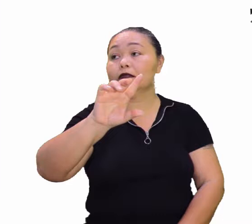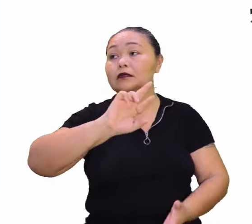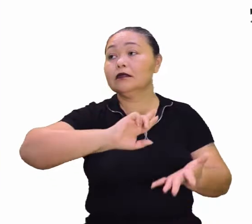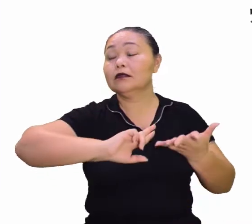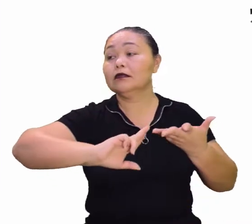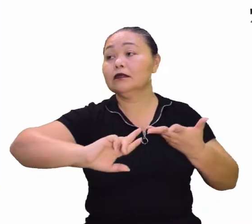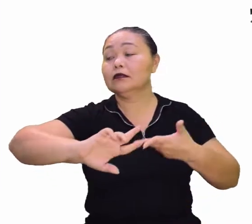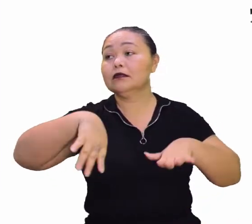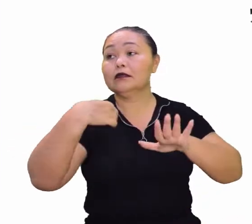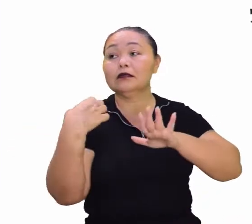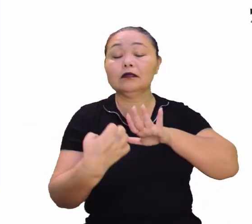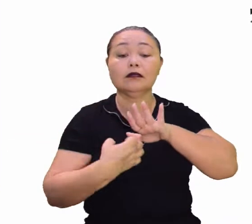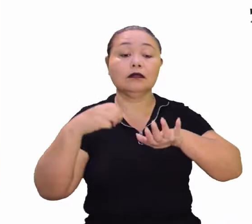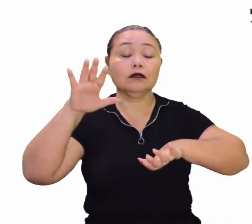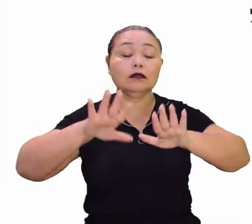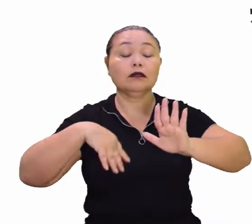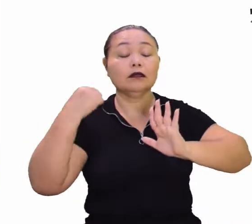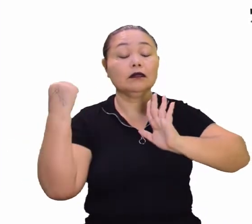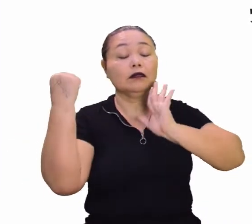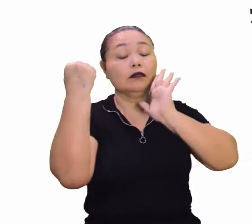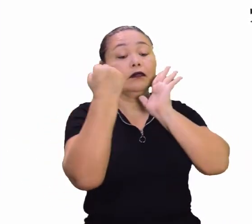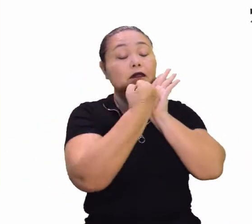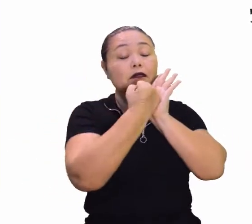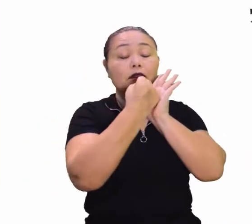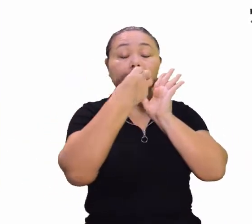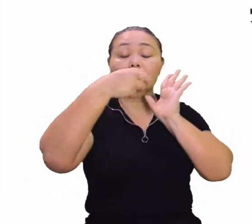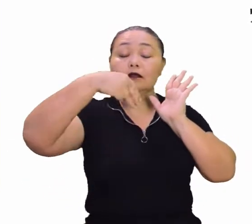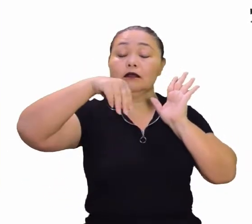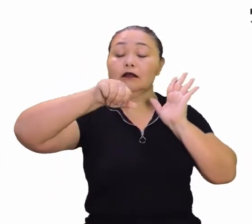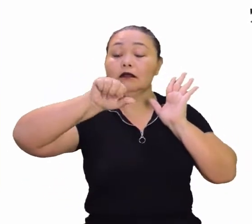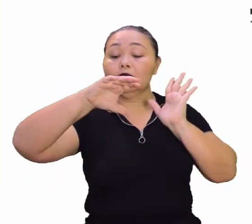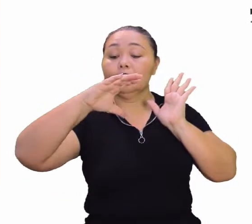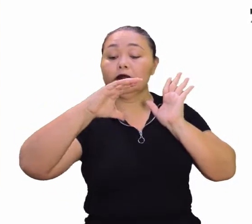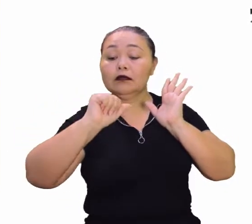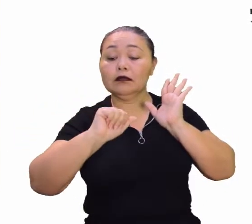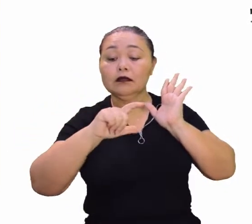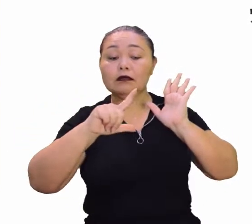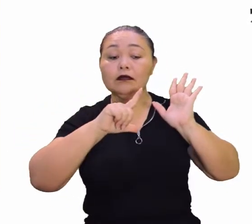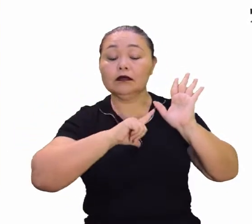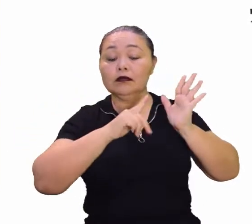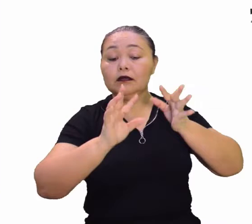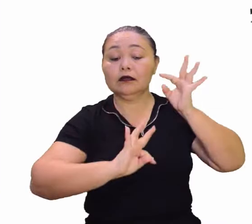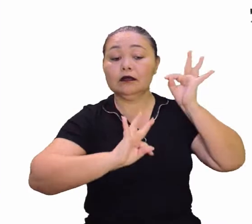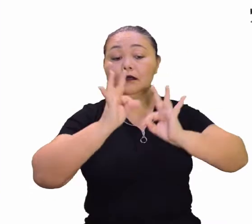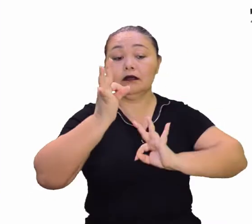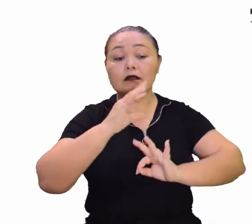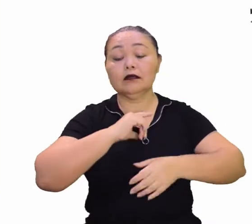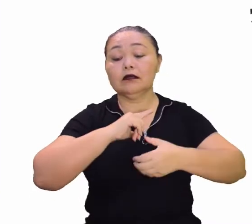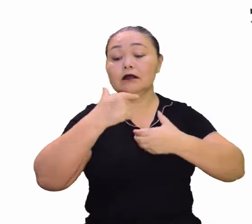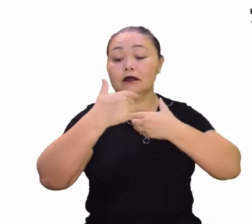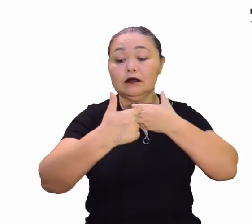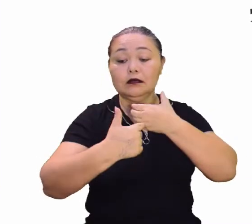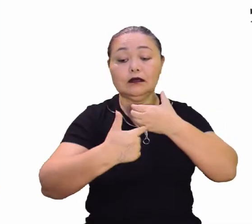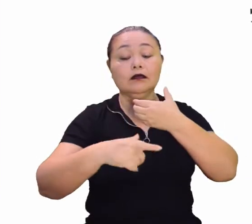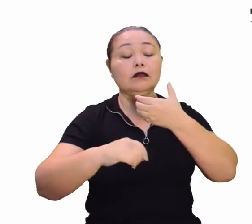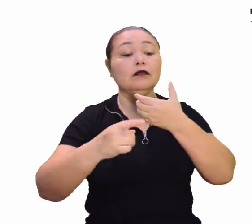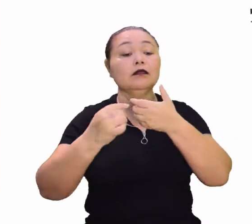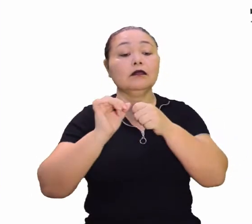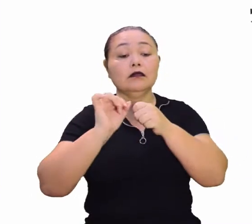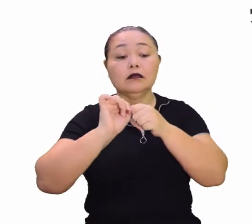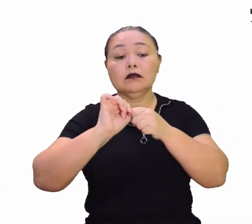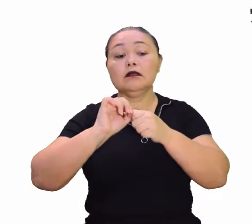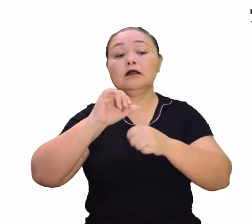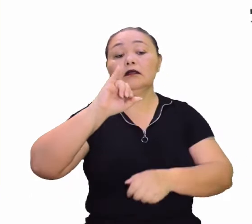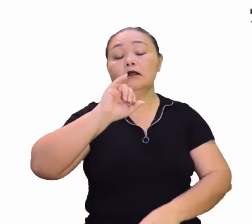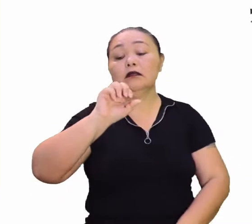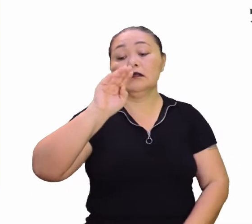aí algumas marcas. Na área de tecnologia temos a Apple, IBM, tudo